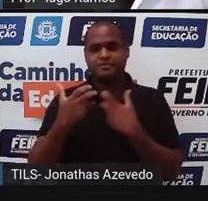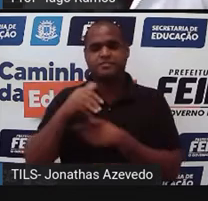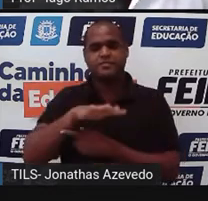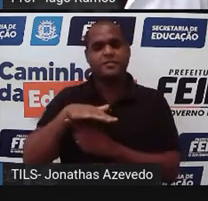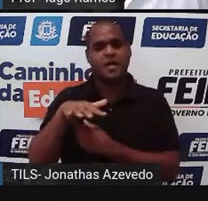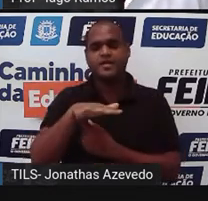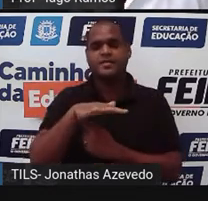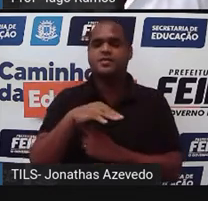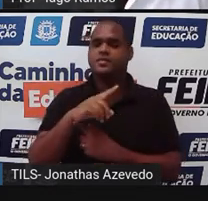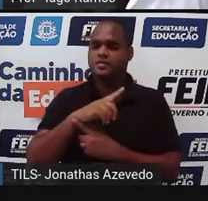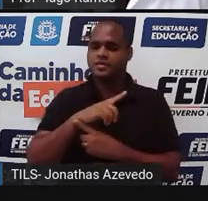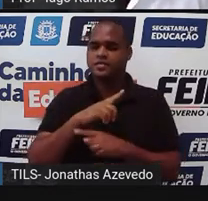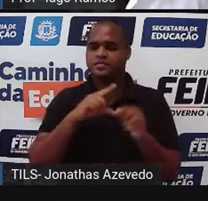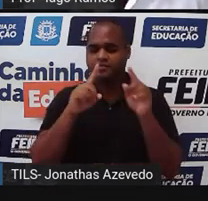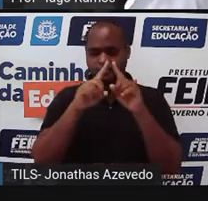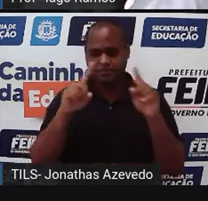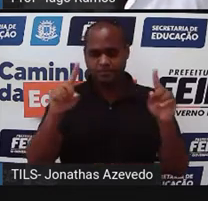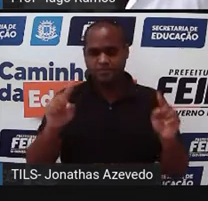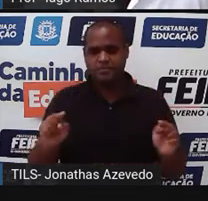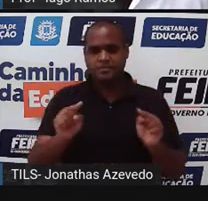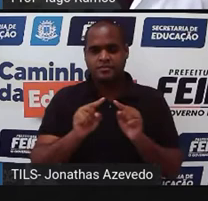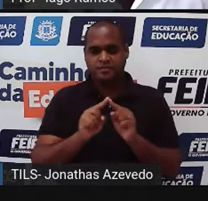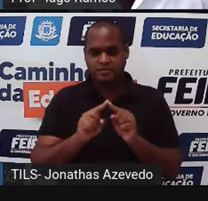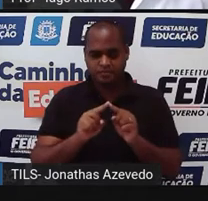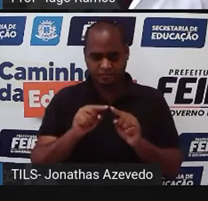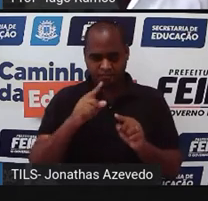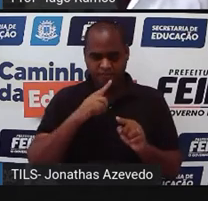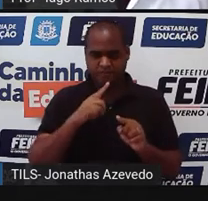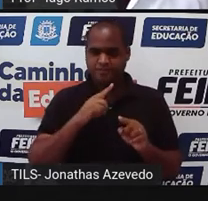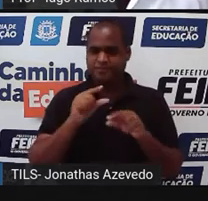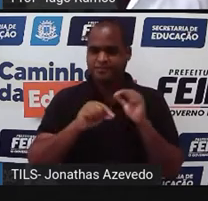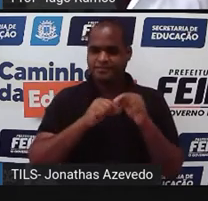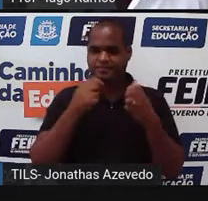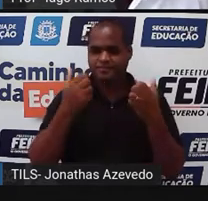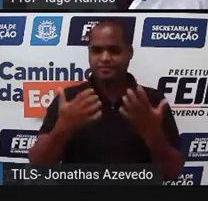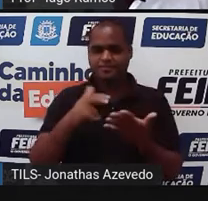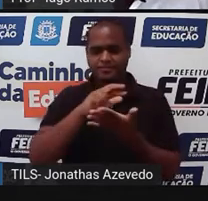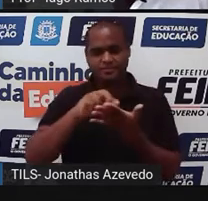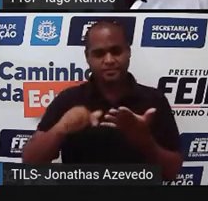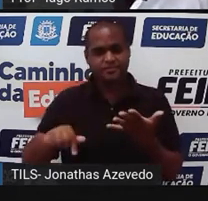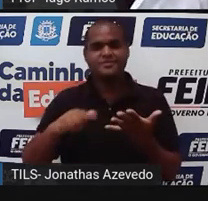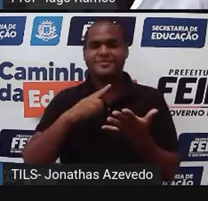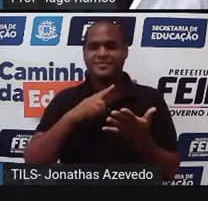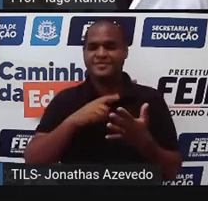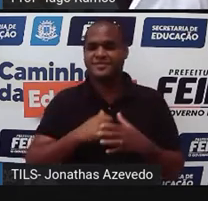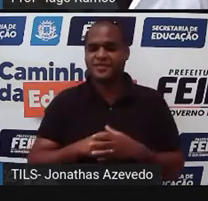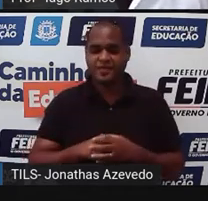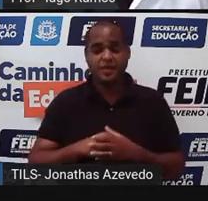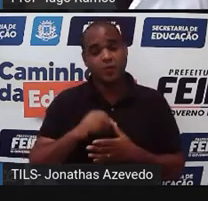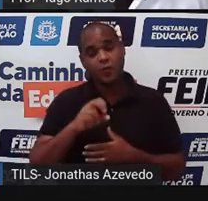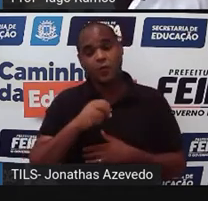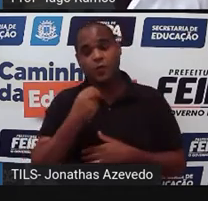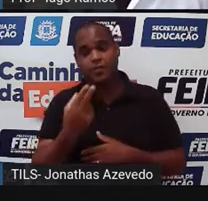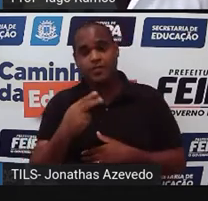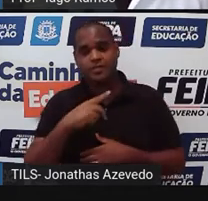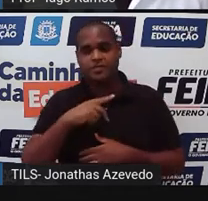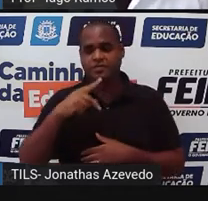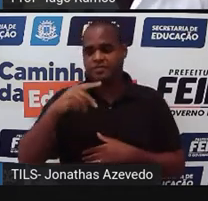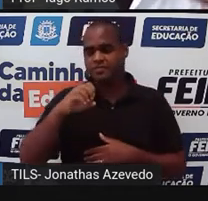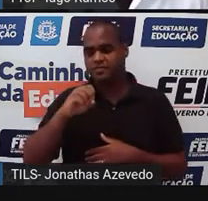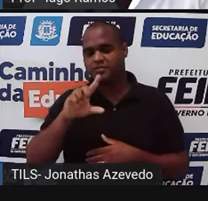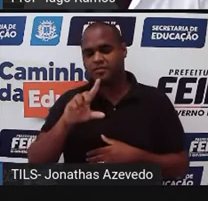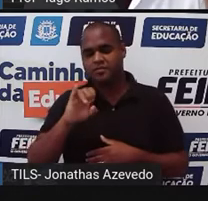dos quadriláteros figuras geométricas planas ou polígonos